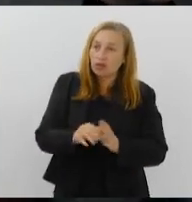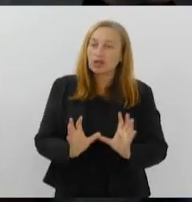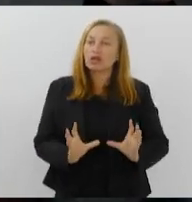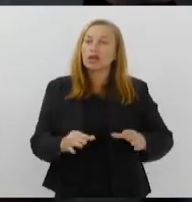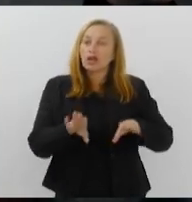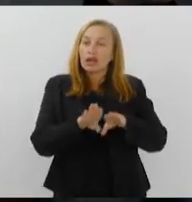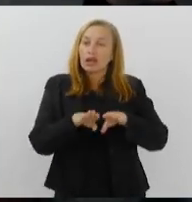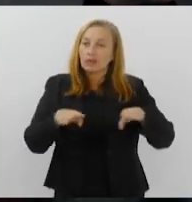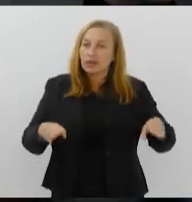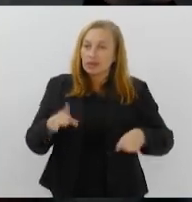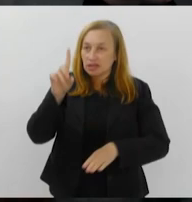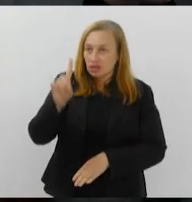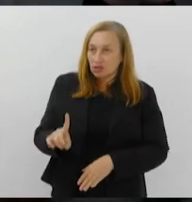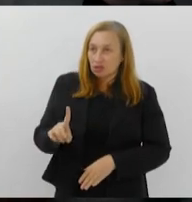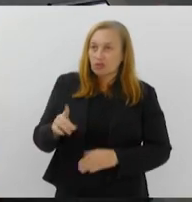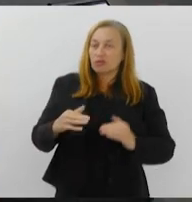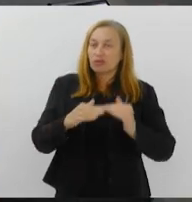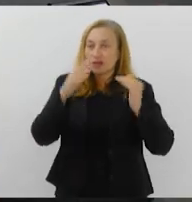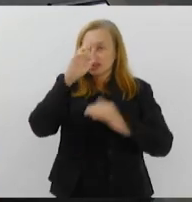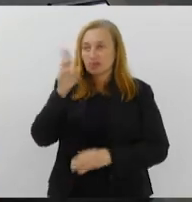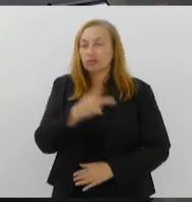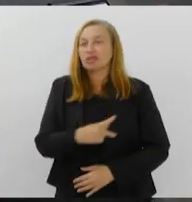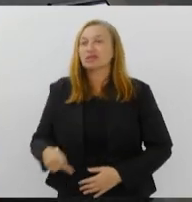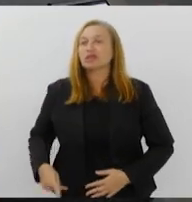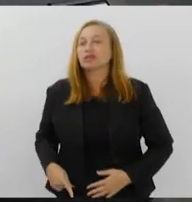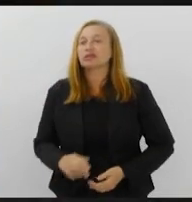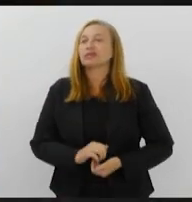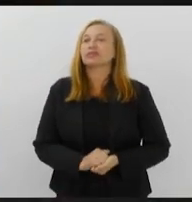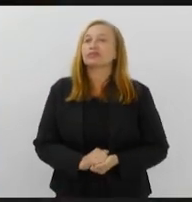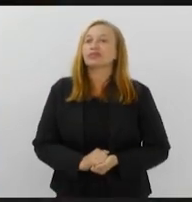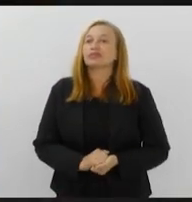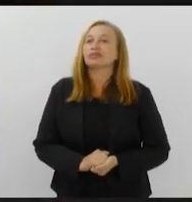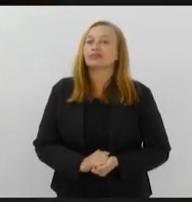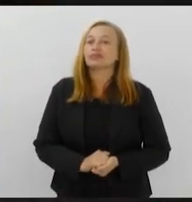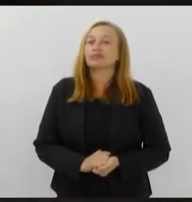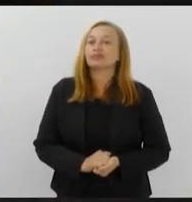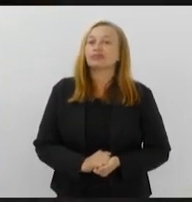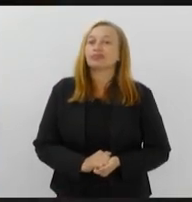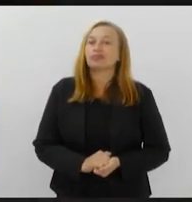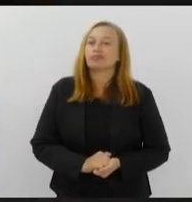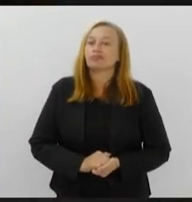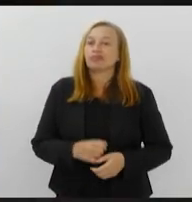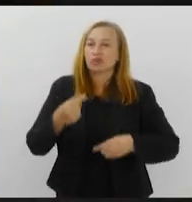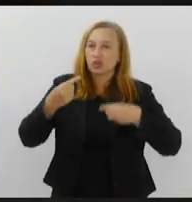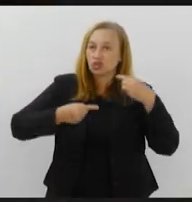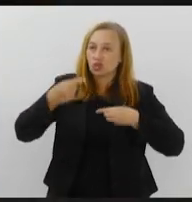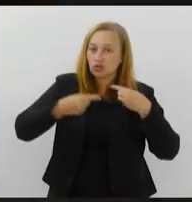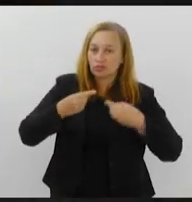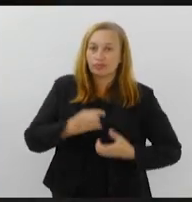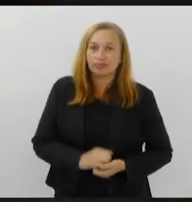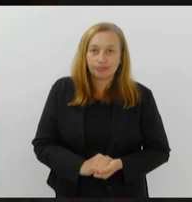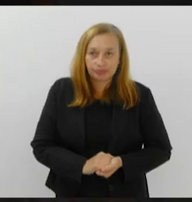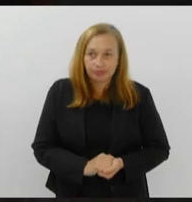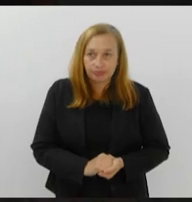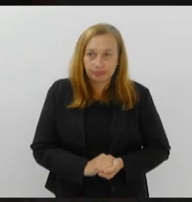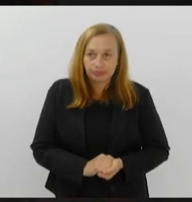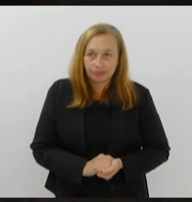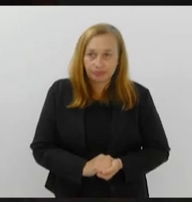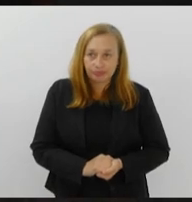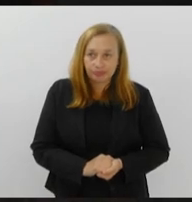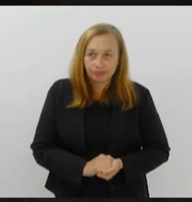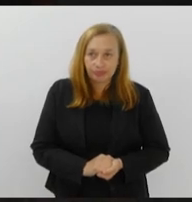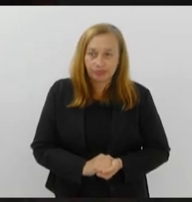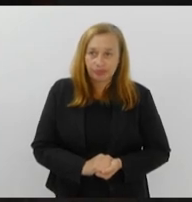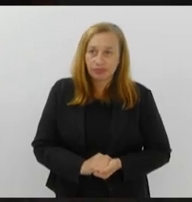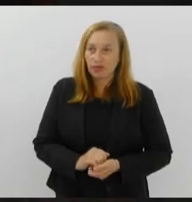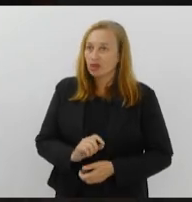diretora é favorável, presidente. Obrigada. Com os pareceres emitidos, em discussão. O autor